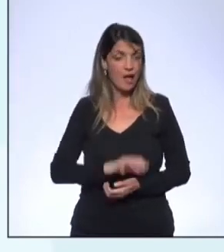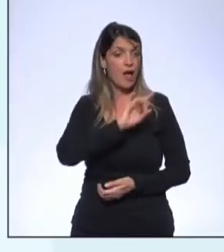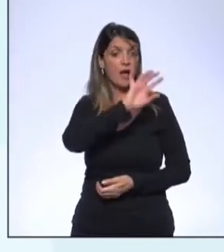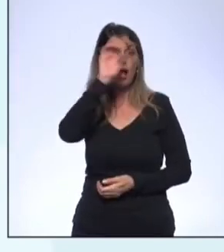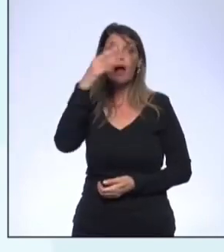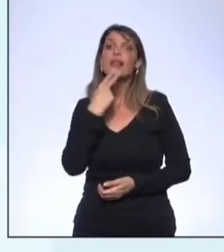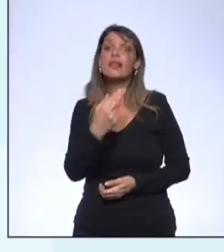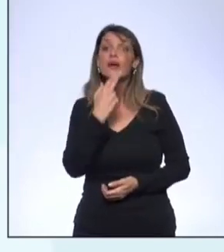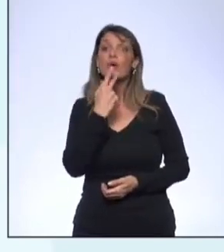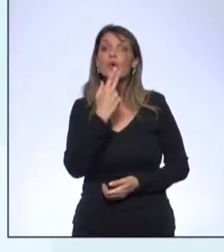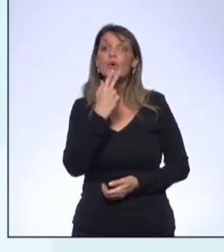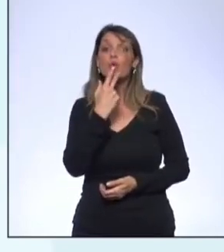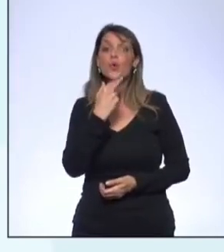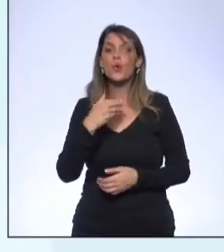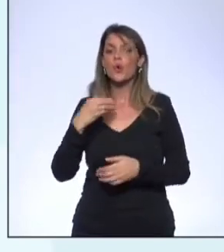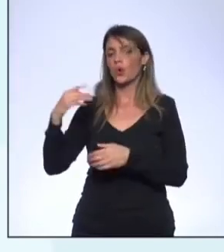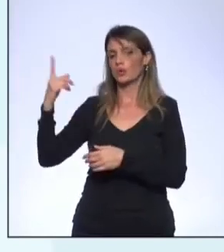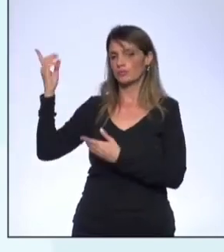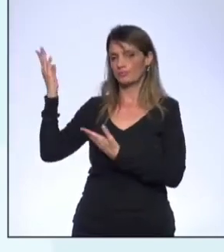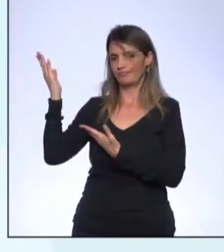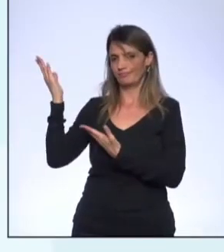dessas guerras de reconquista. Então, primeiro foi na